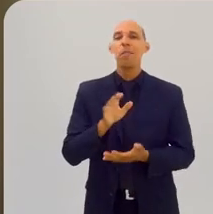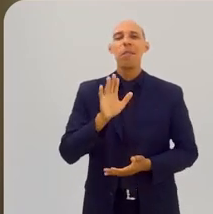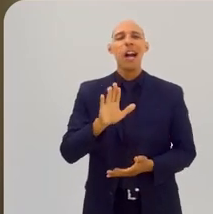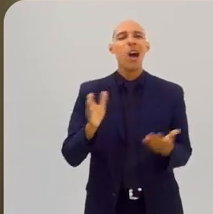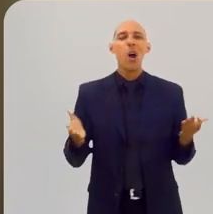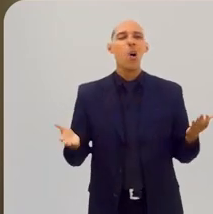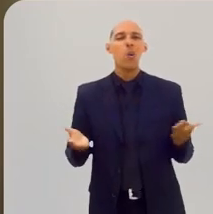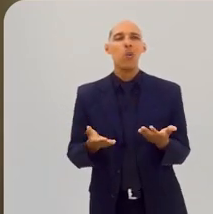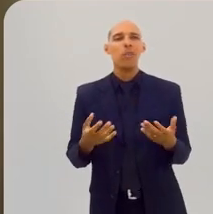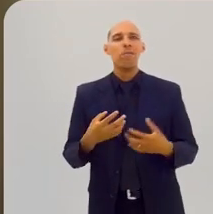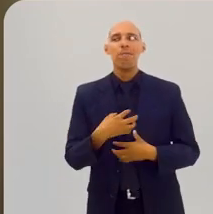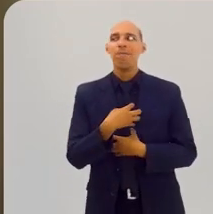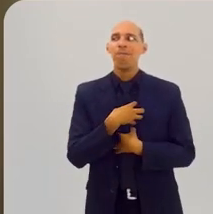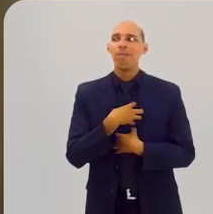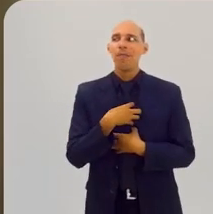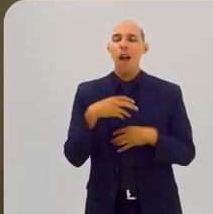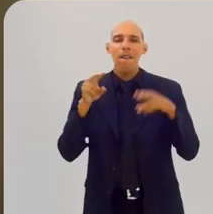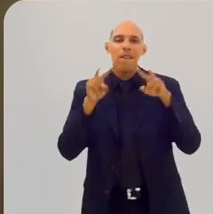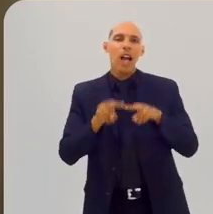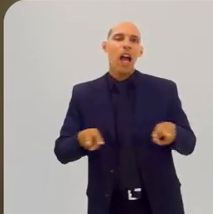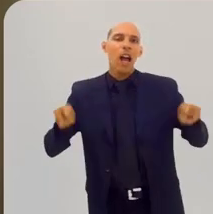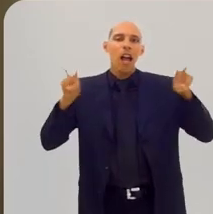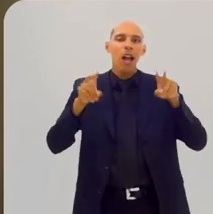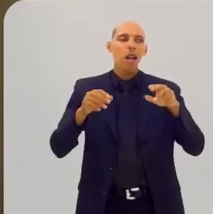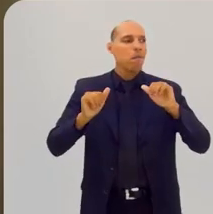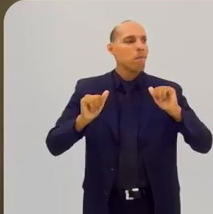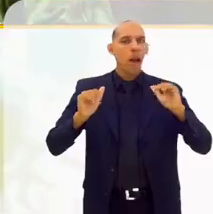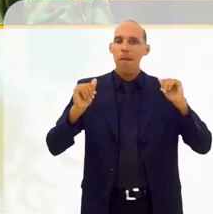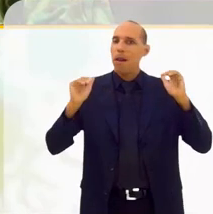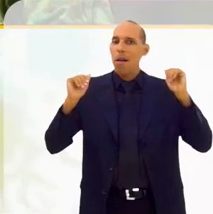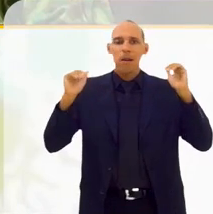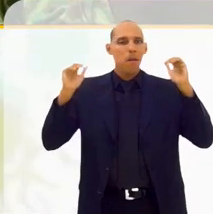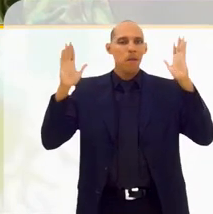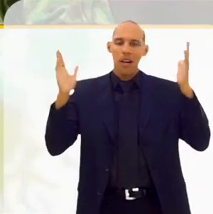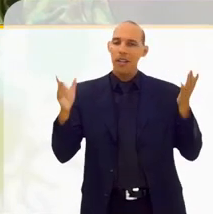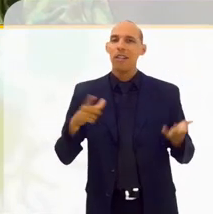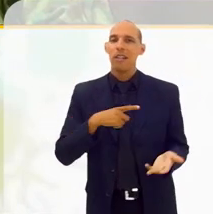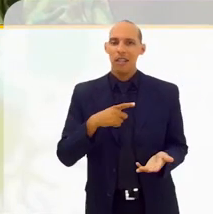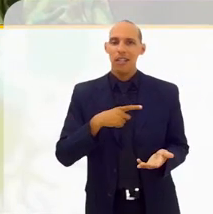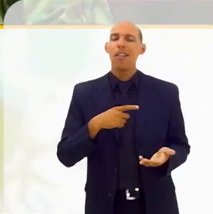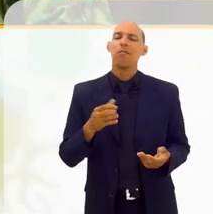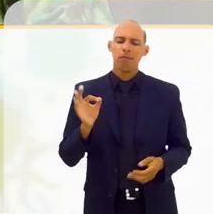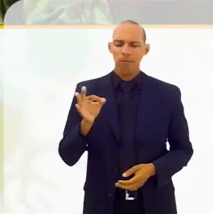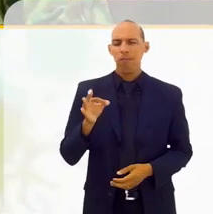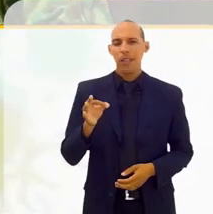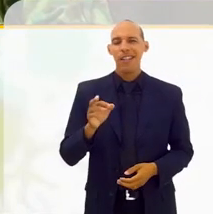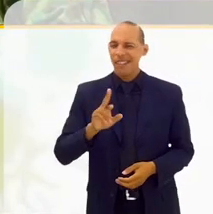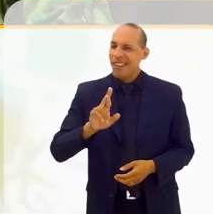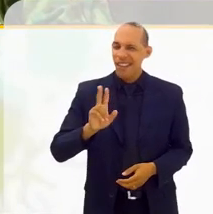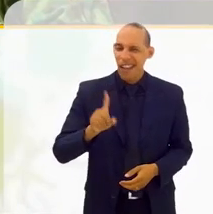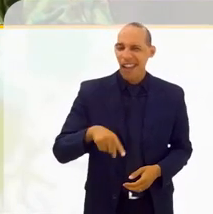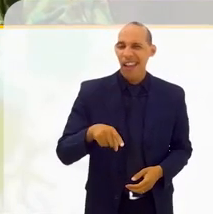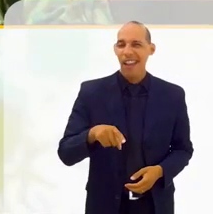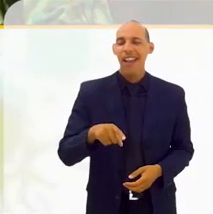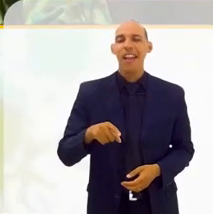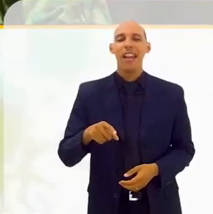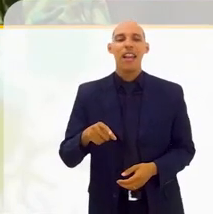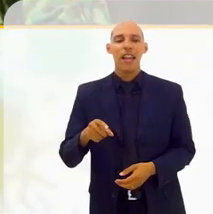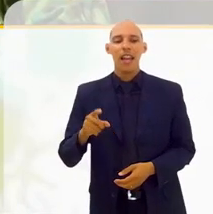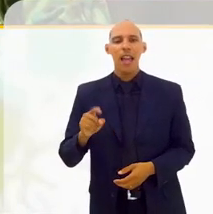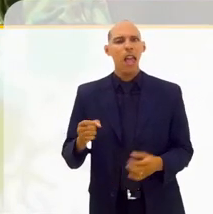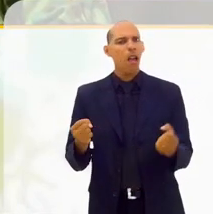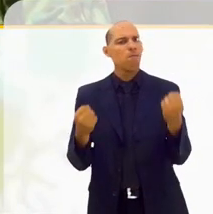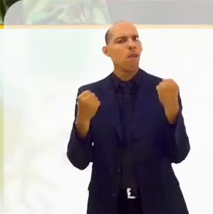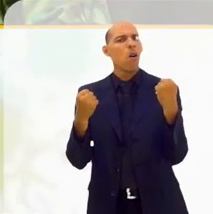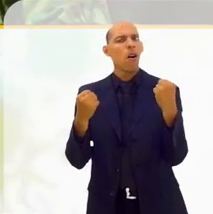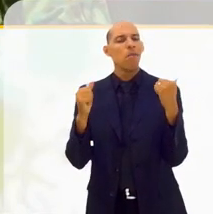denunciada assim mas hoje eu sinto que há uma visibilidade maior a uma coisa de não é um